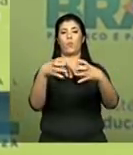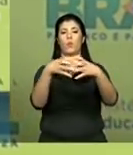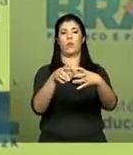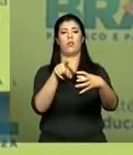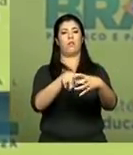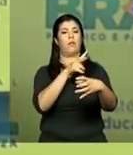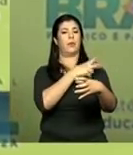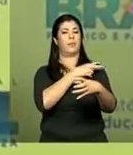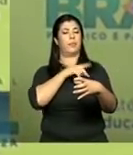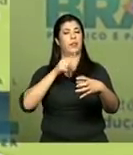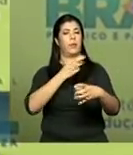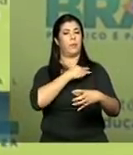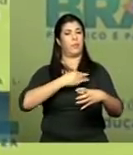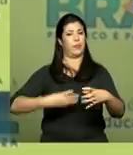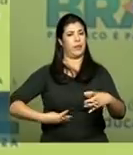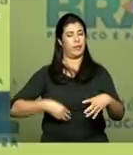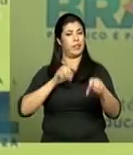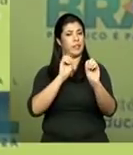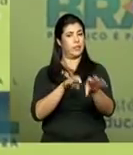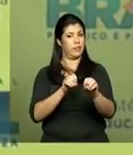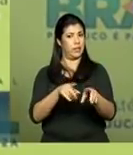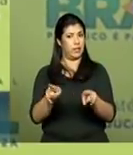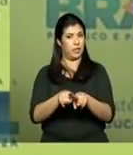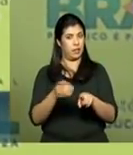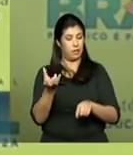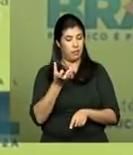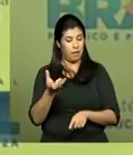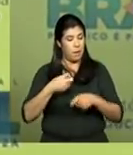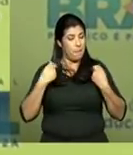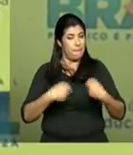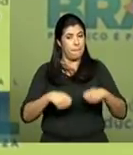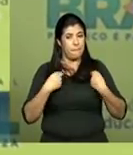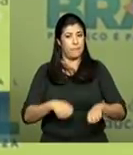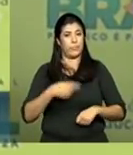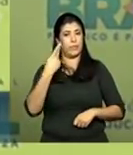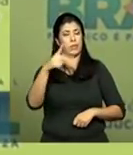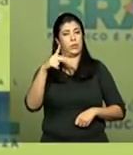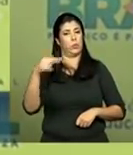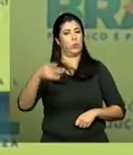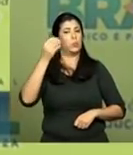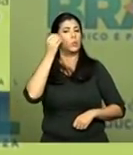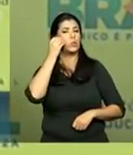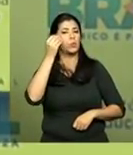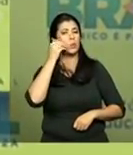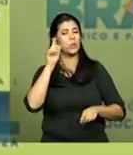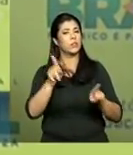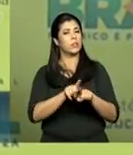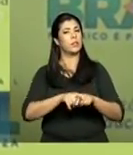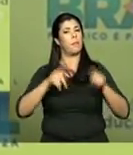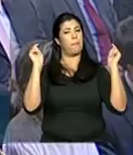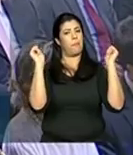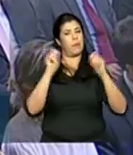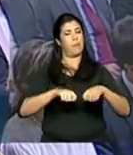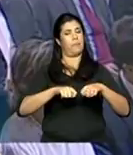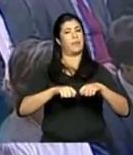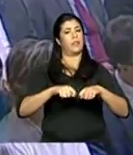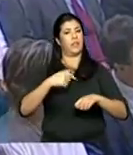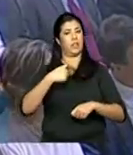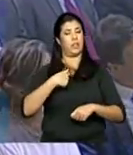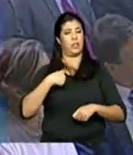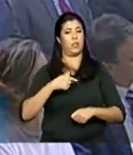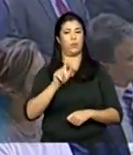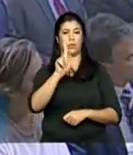ministério, quero que saibam que vou precisar muito da sua experiência e competência. Sou um